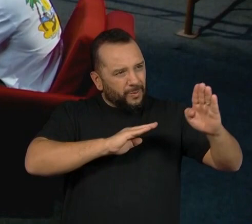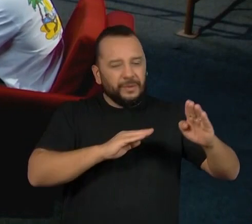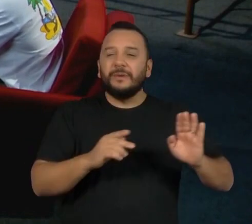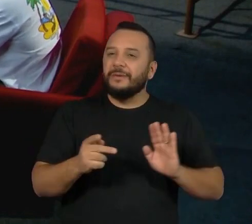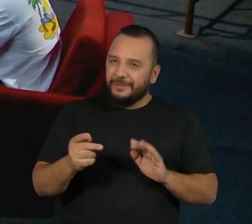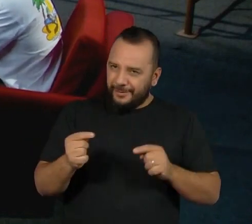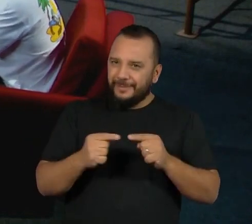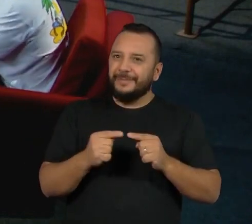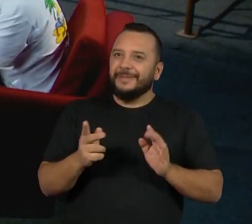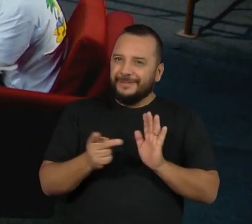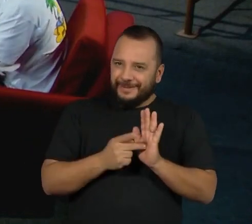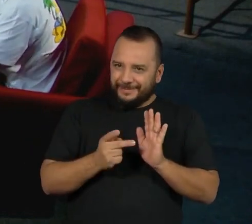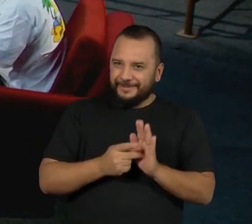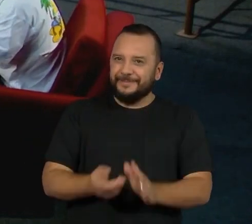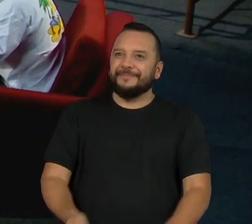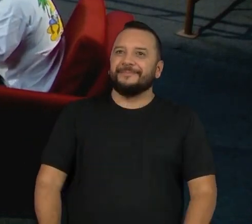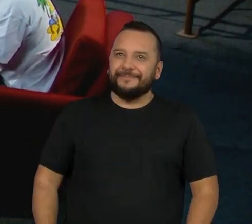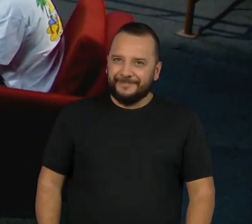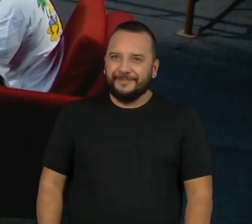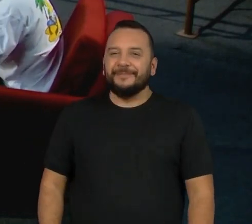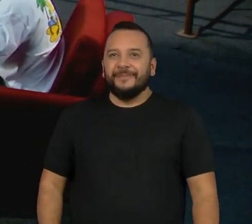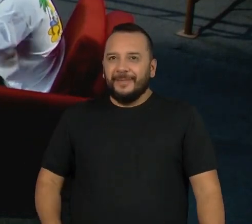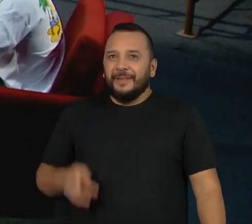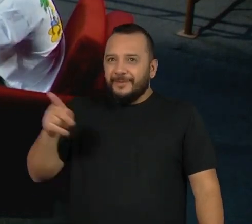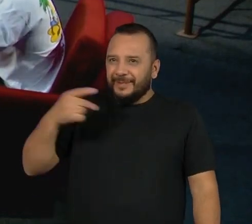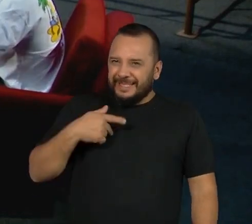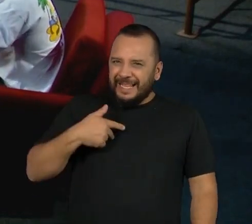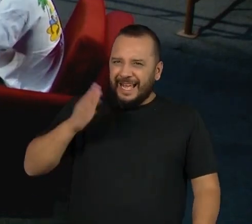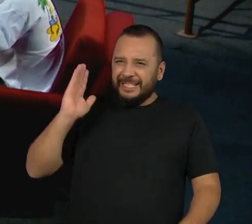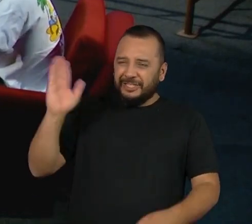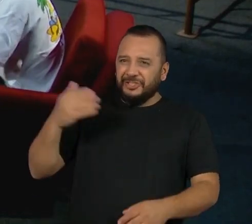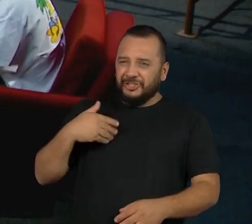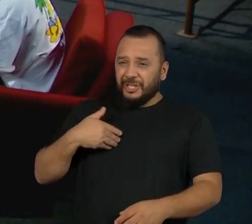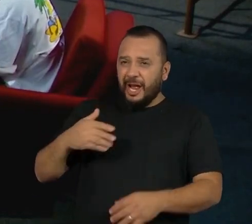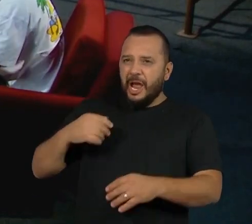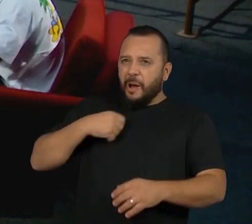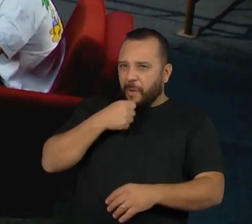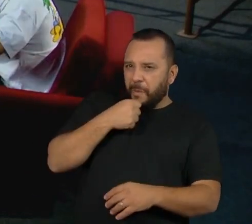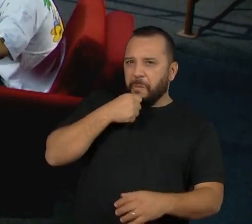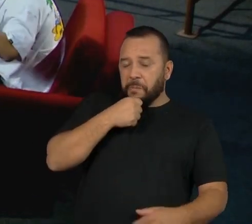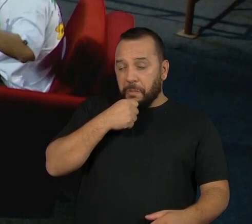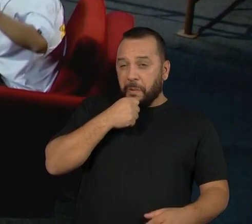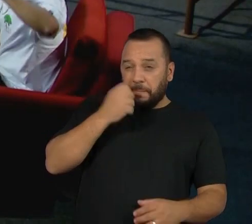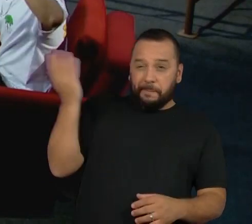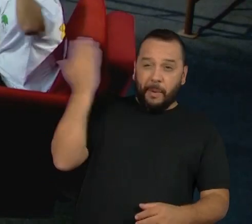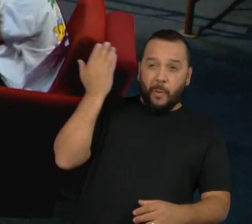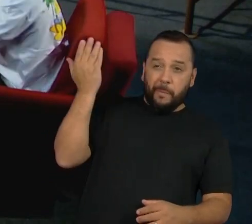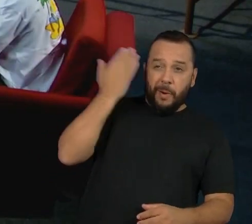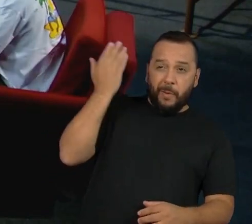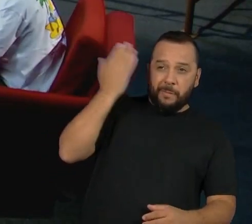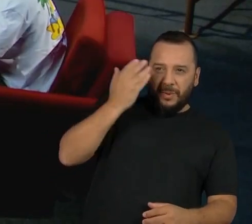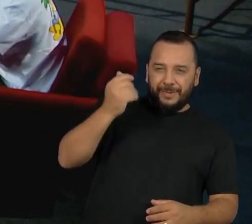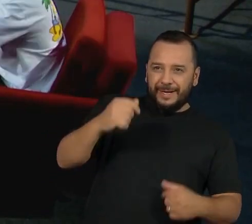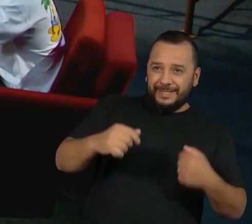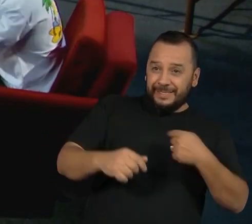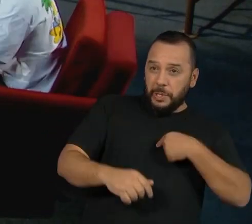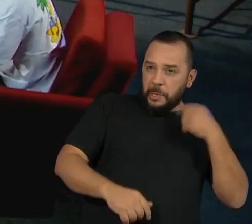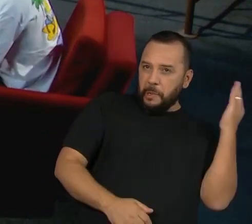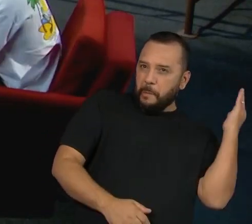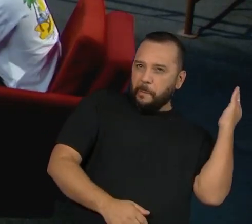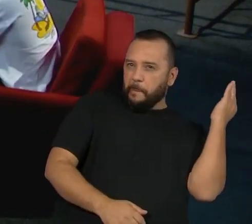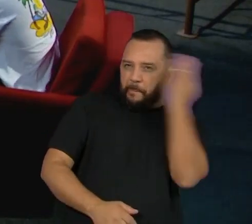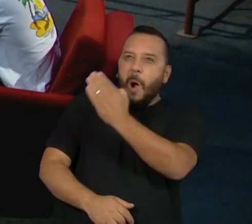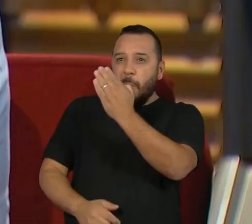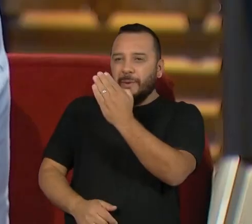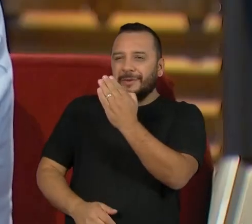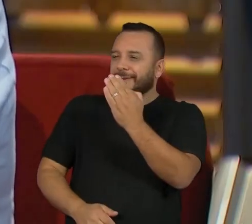tem batalha que por exemplo você tá me batendo me batendo me batendo me batendo do nada eu chego e solto uma que eu viro o jogo assim